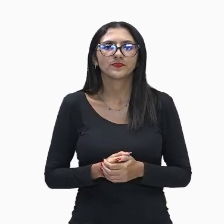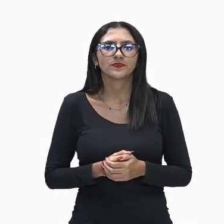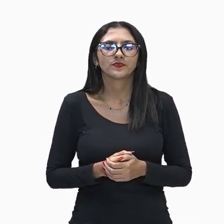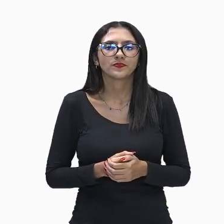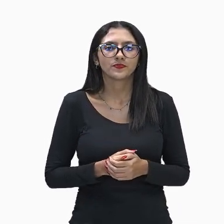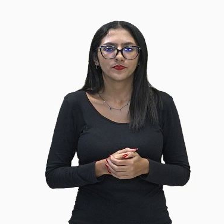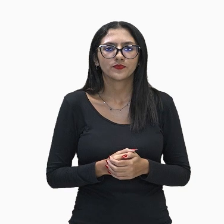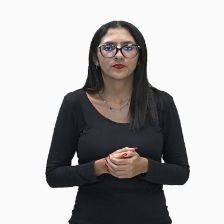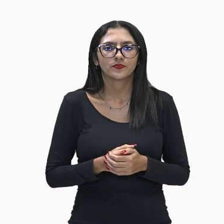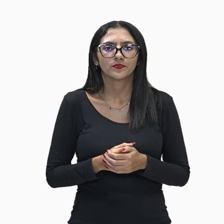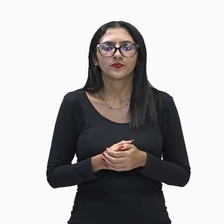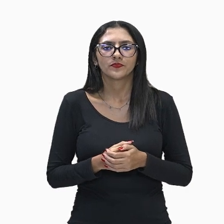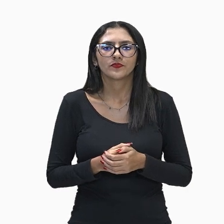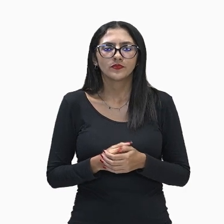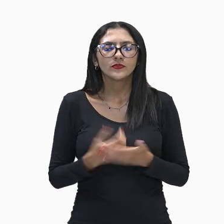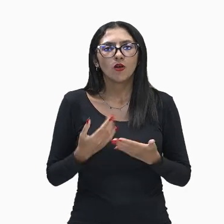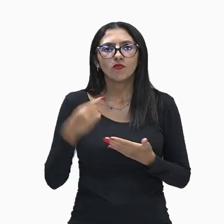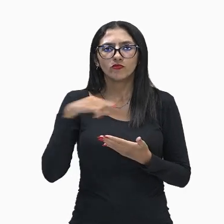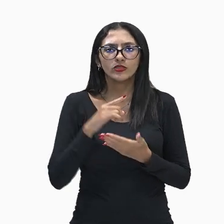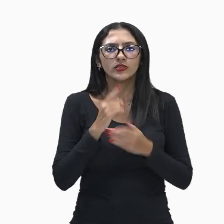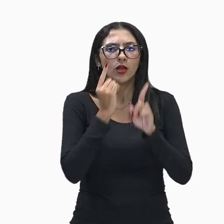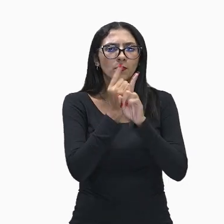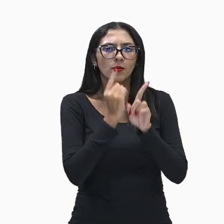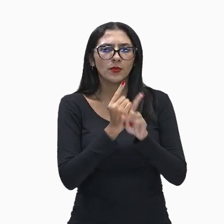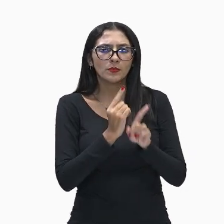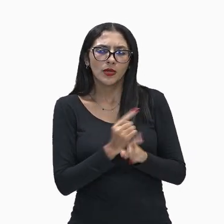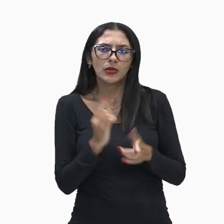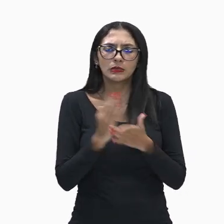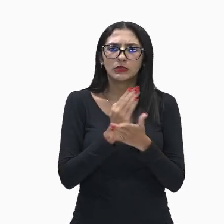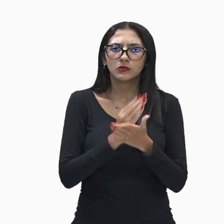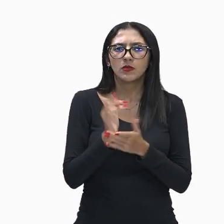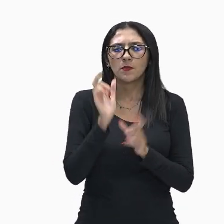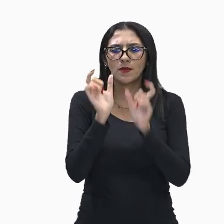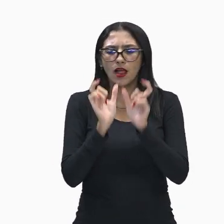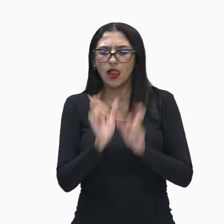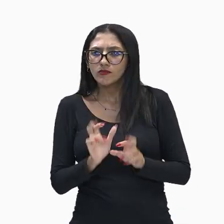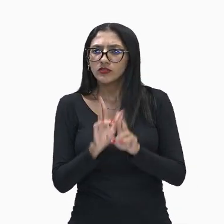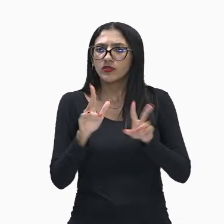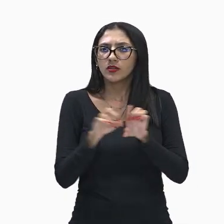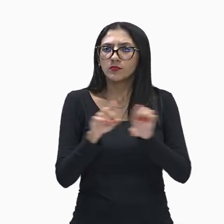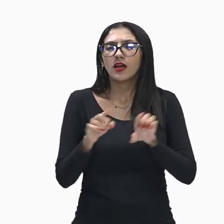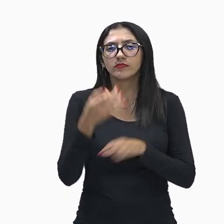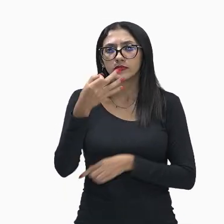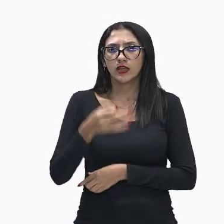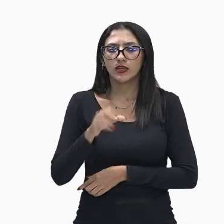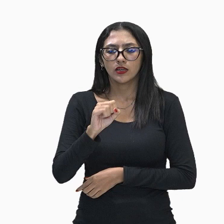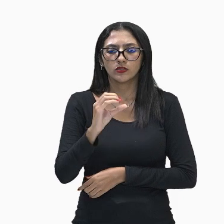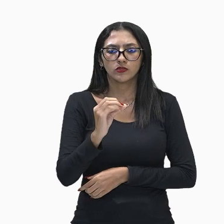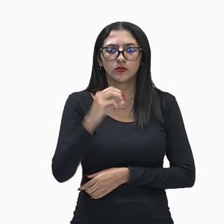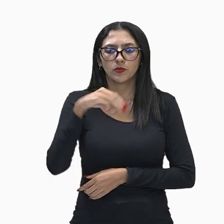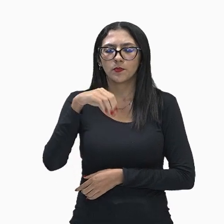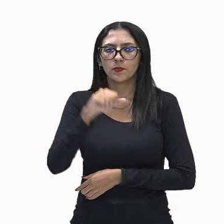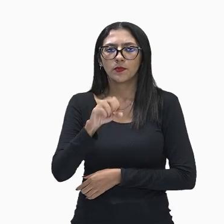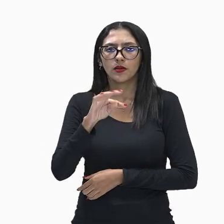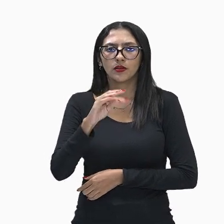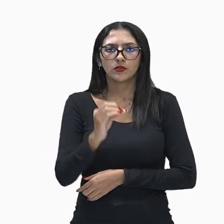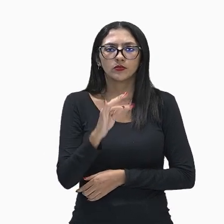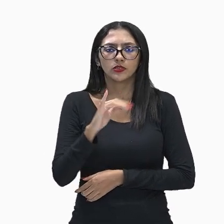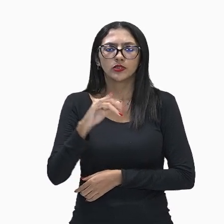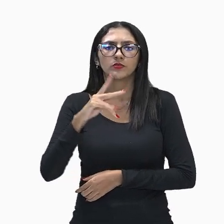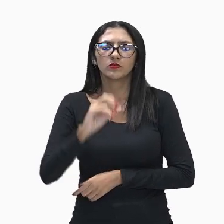embora vocês talvez encontre alguém falando somatótipo ou de qualquer outra forma somatotipo Ok